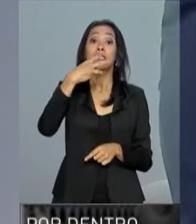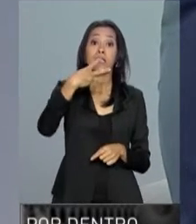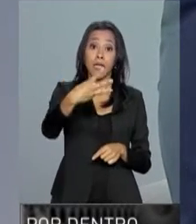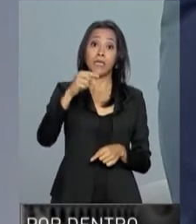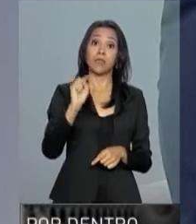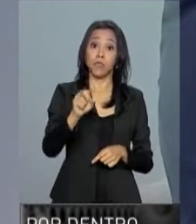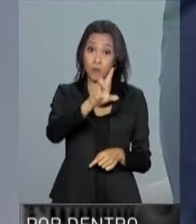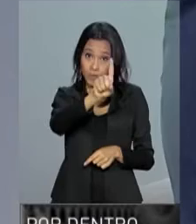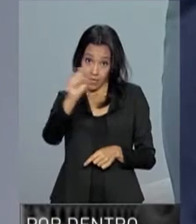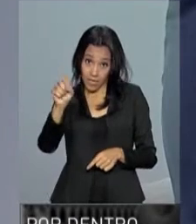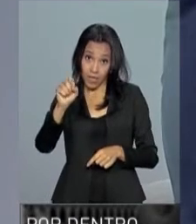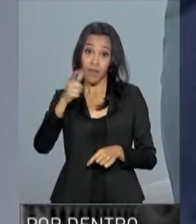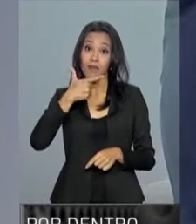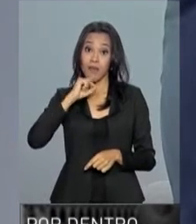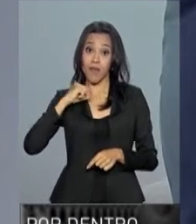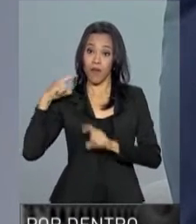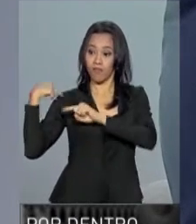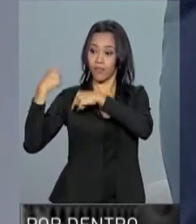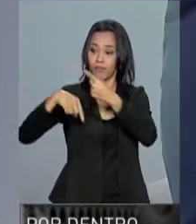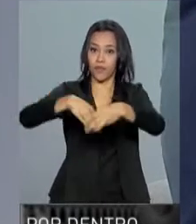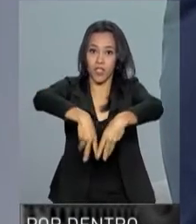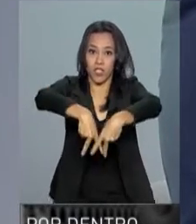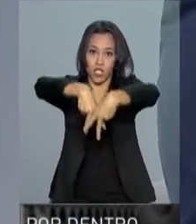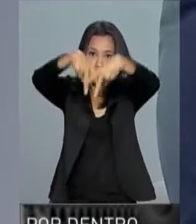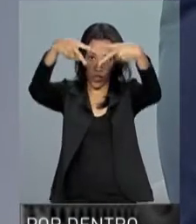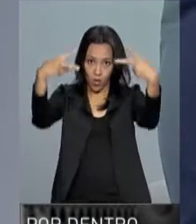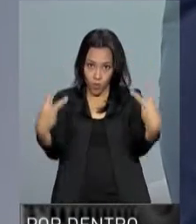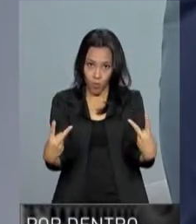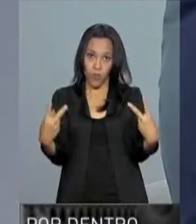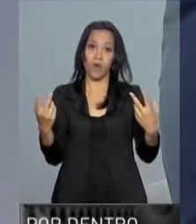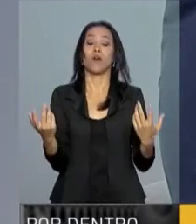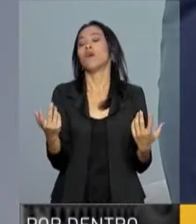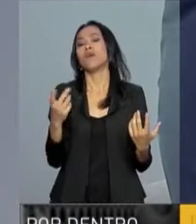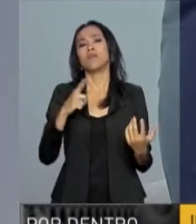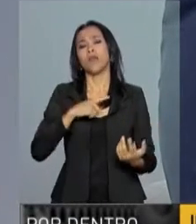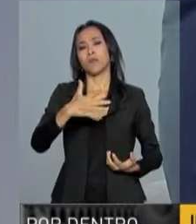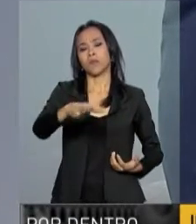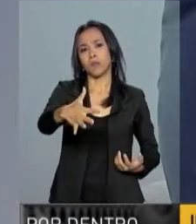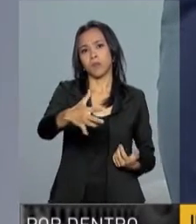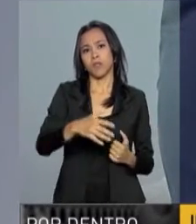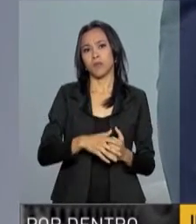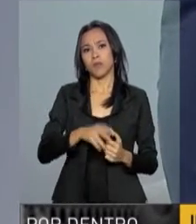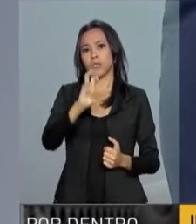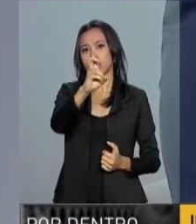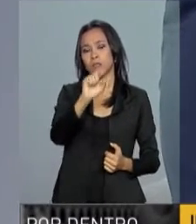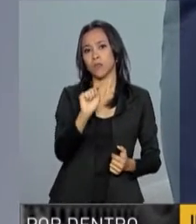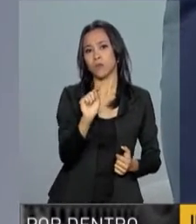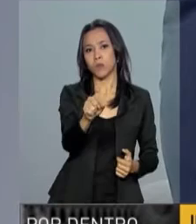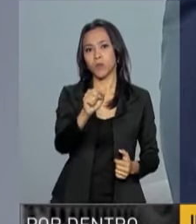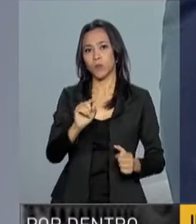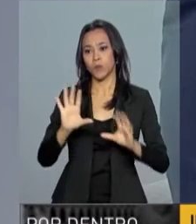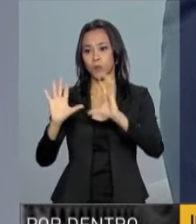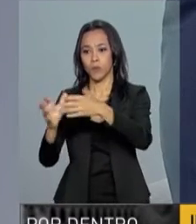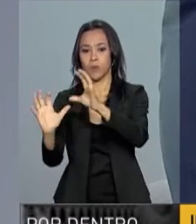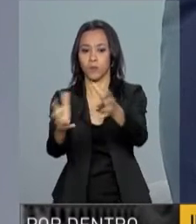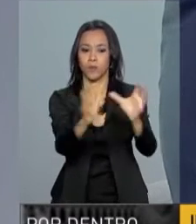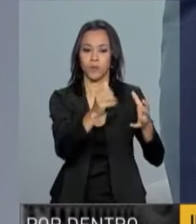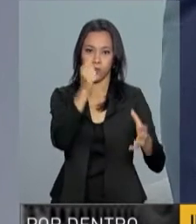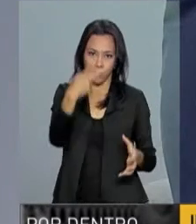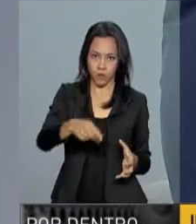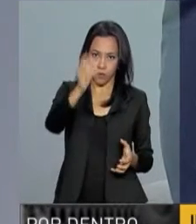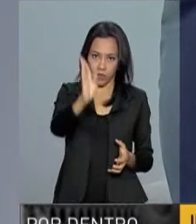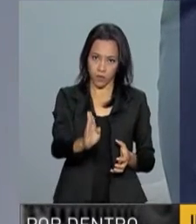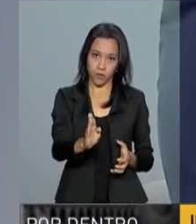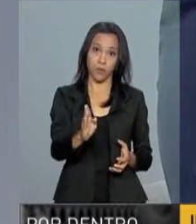comunidade remanescente de Quilombo mas a a notícia que nós temos mais ou menos cerca de cinco mil comunidades existentes do